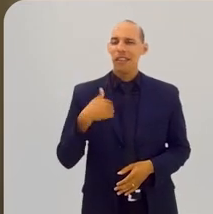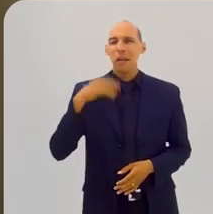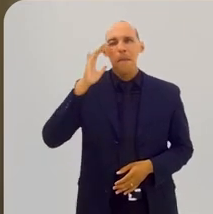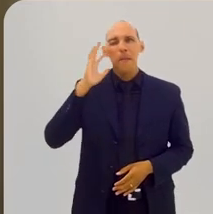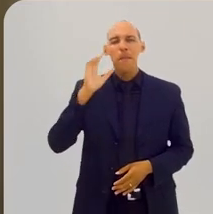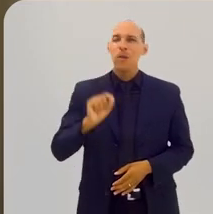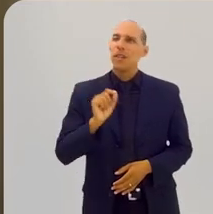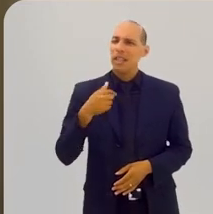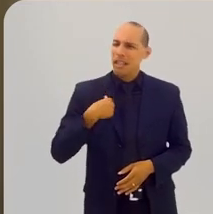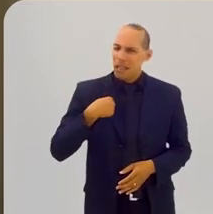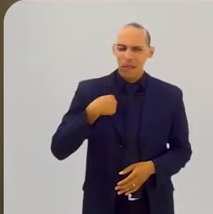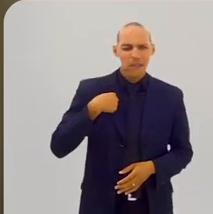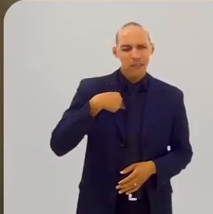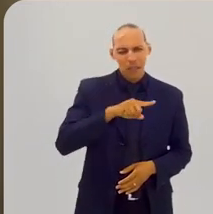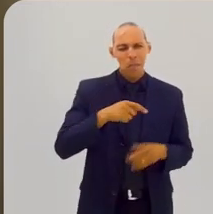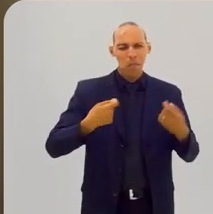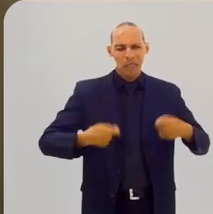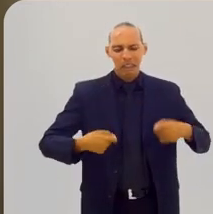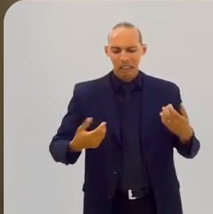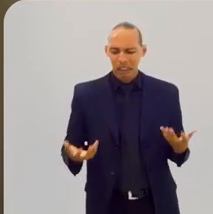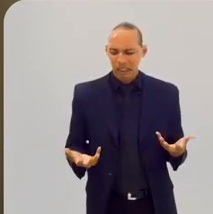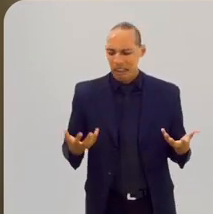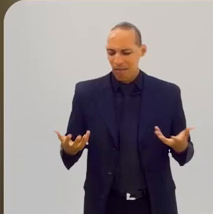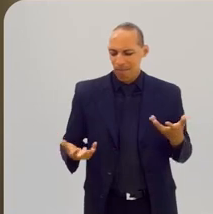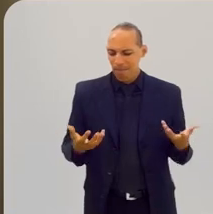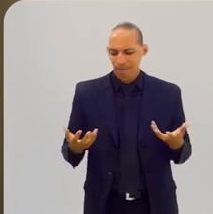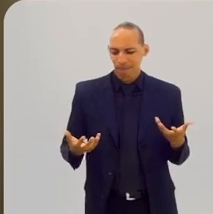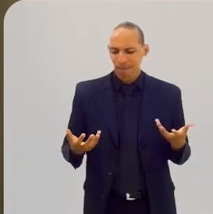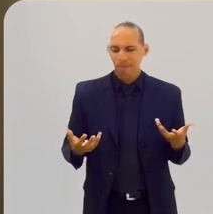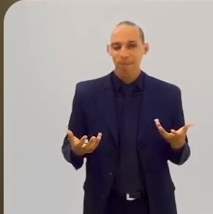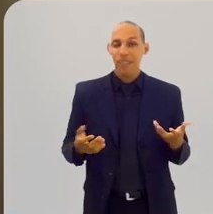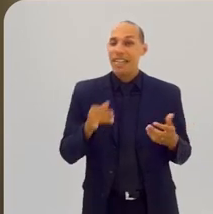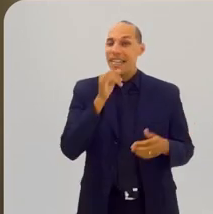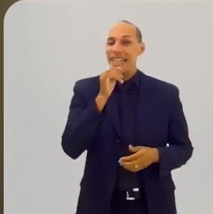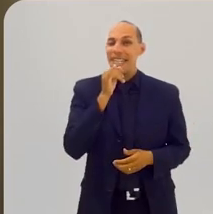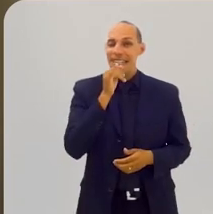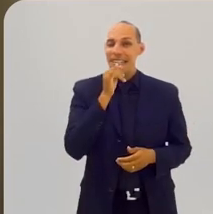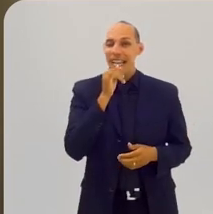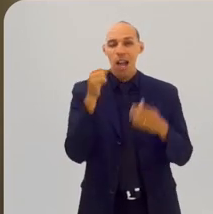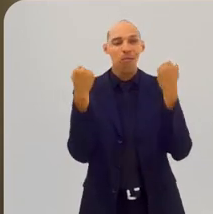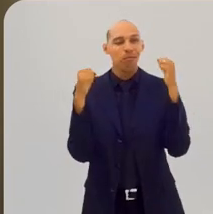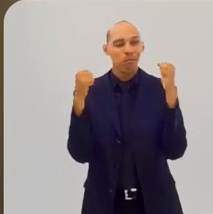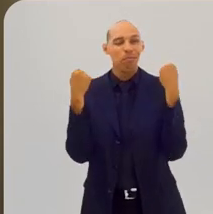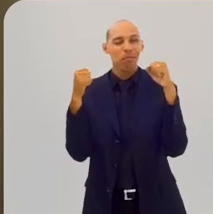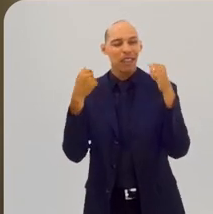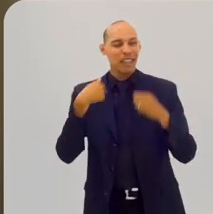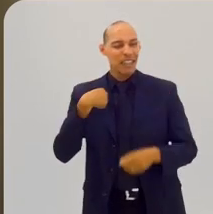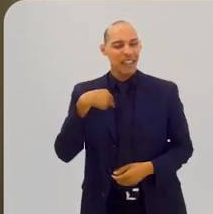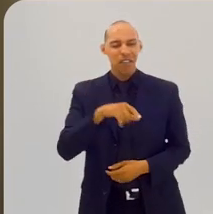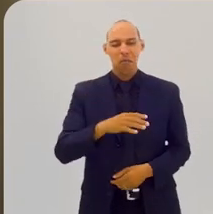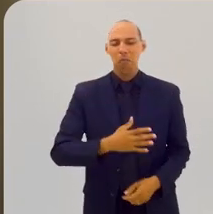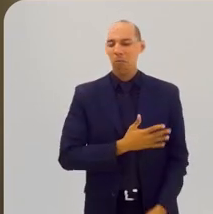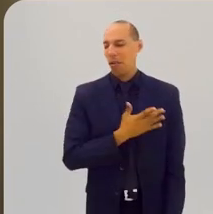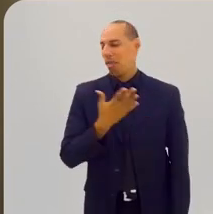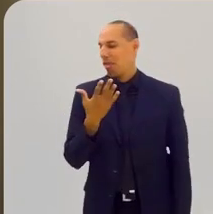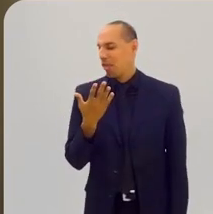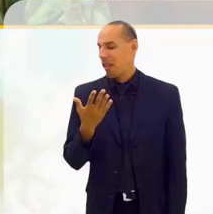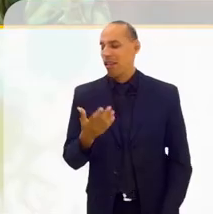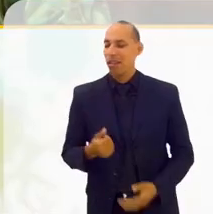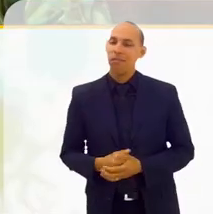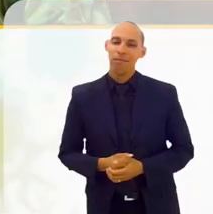pensava muito assim caramba tem que ir eu tenho que por exemplo atividade física educação física era horrível para